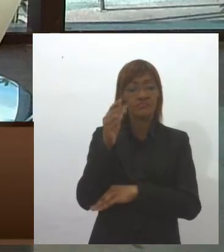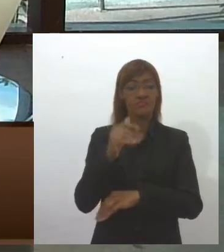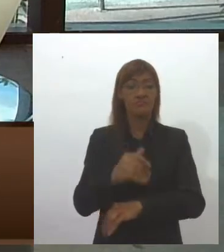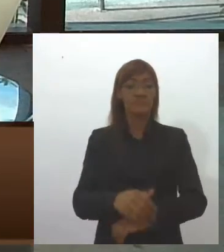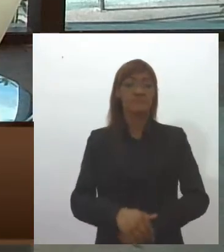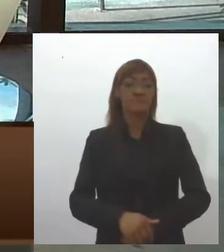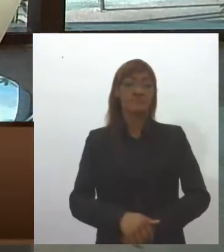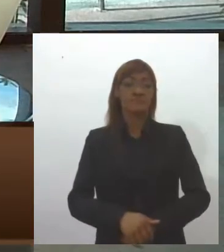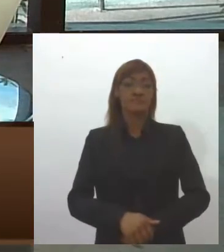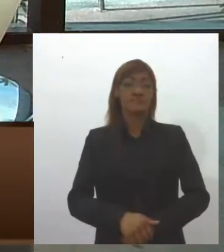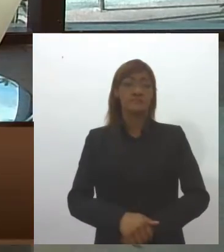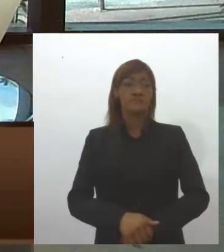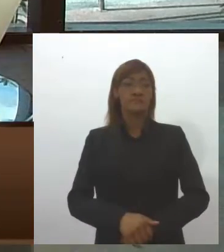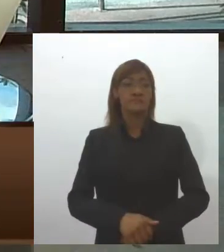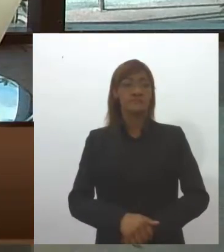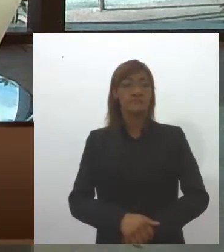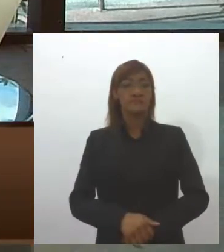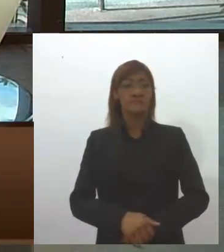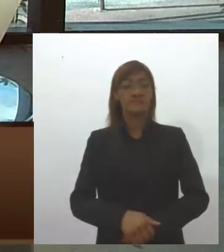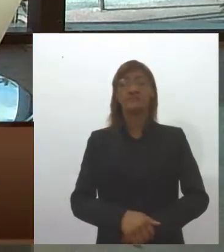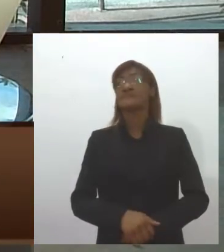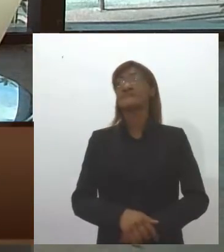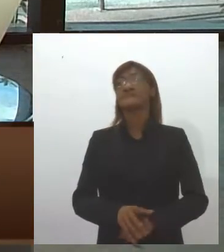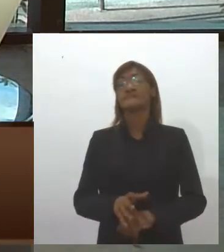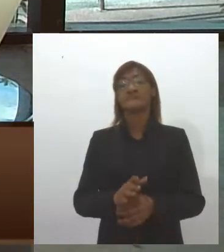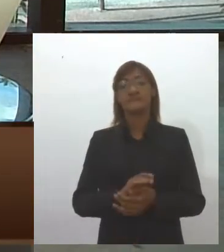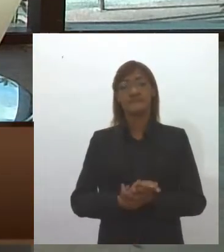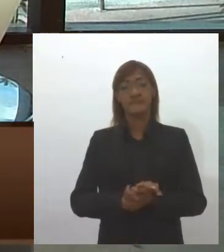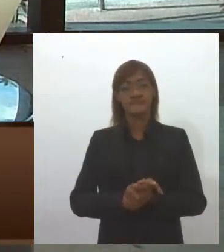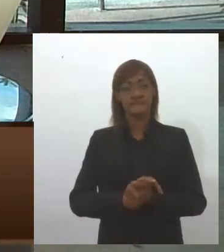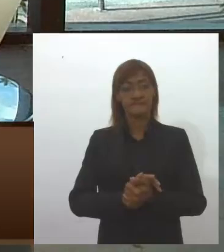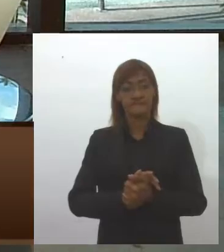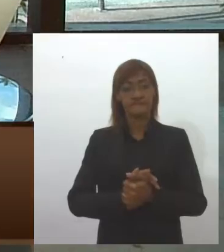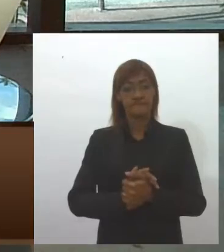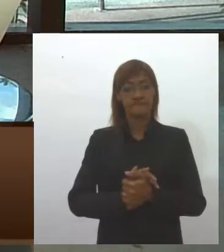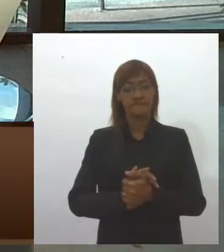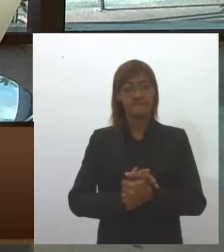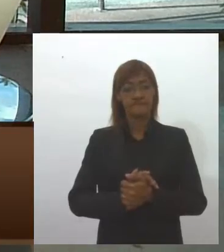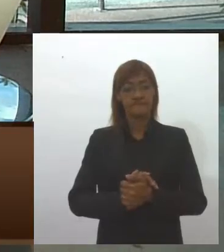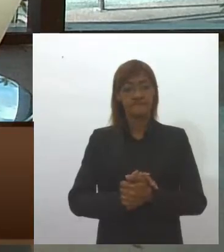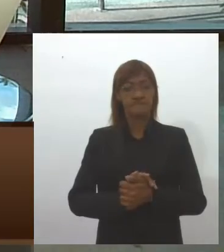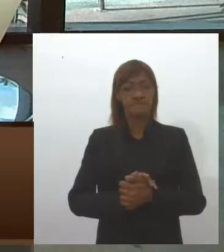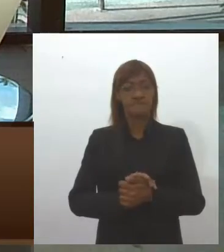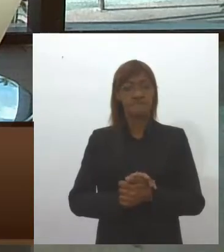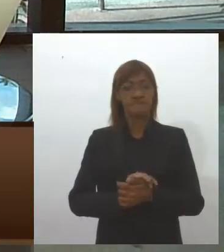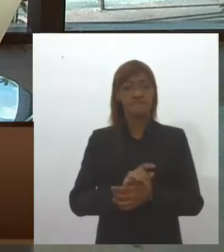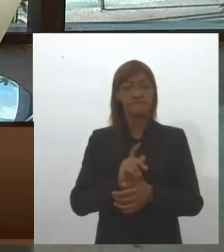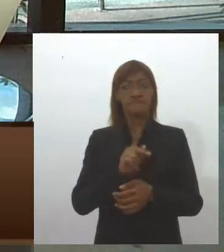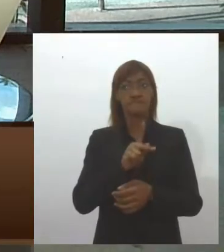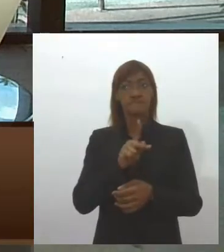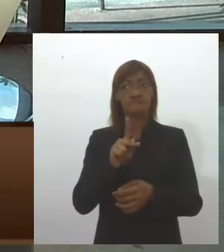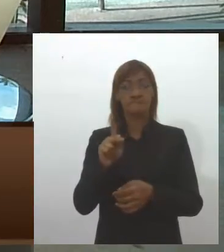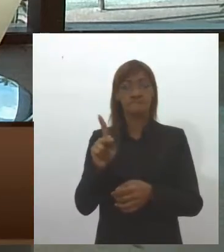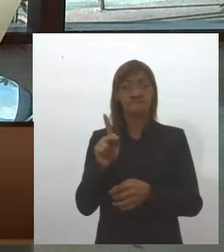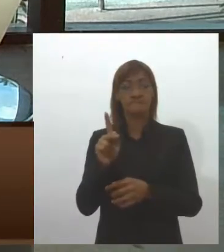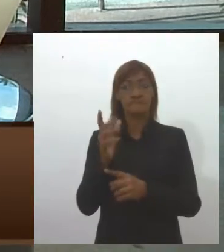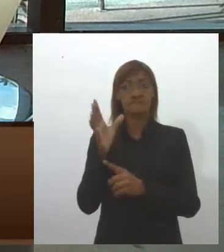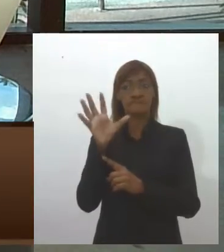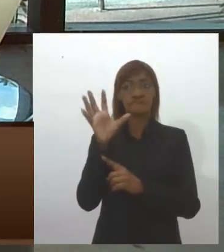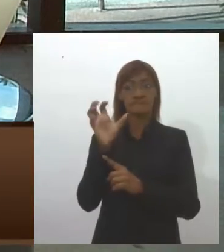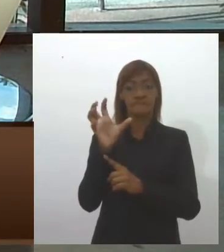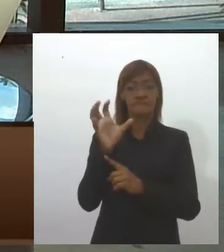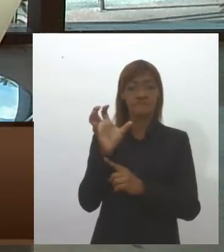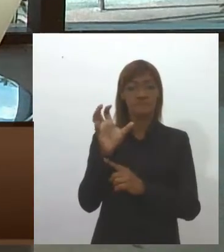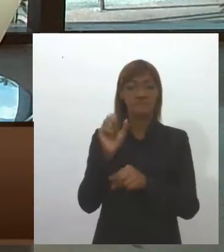A gente deu uma perdida aí no sinal do presidente da BIH, o Antônio Carlos Franco Sobrinho. Vamos ver se a